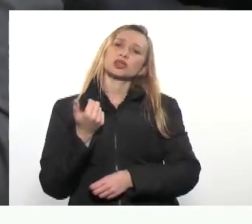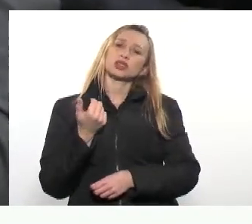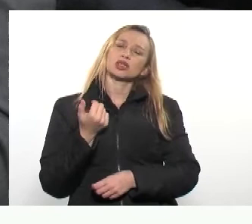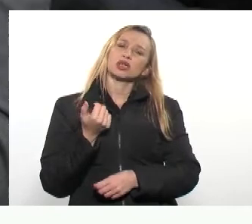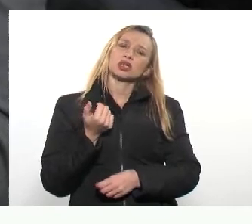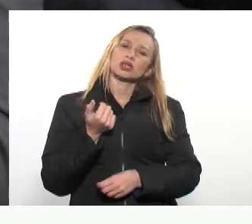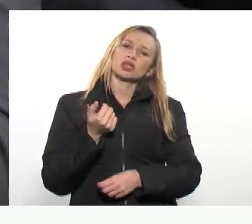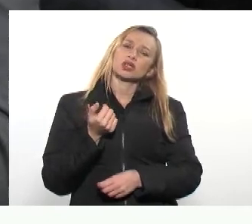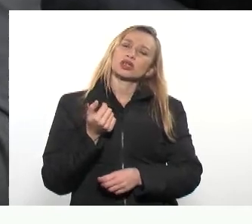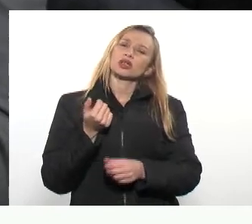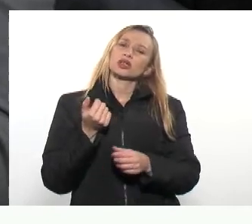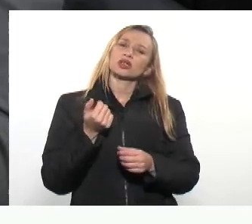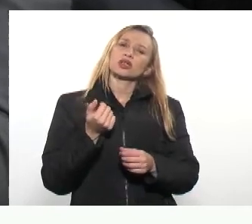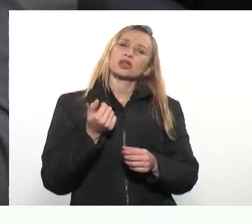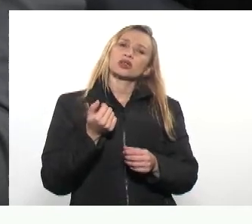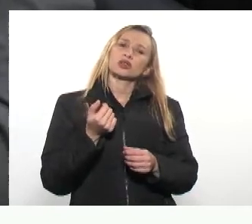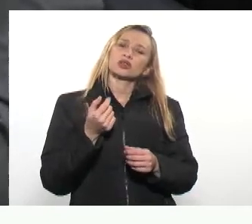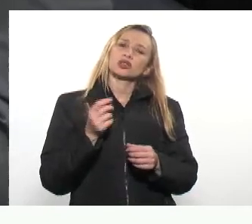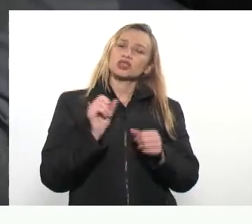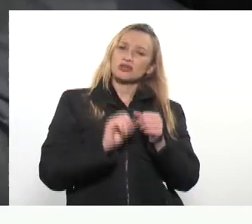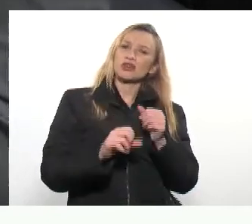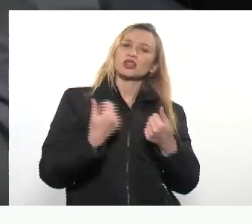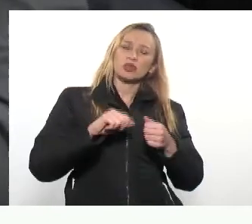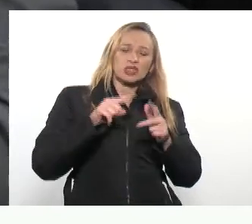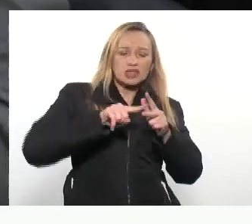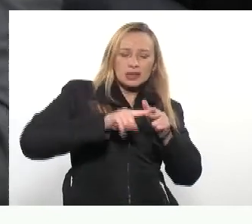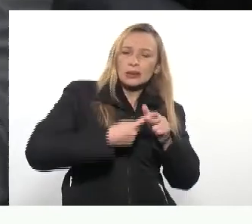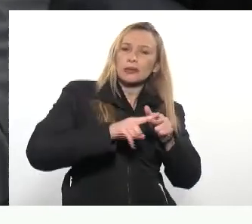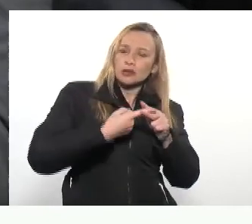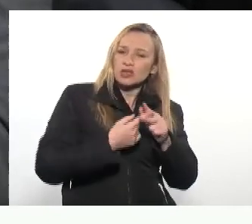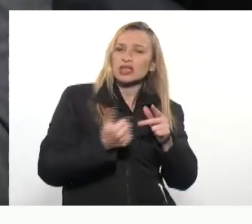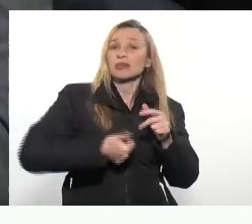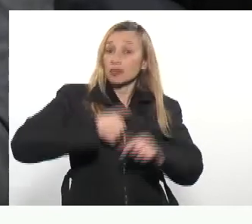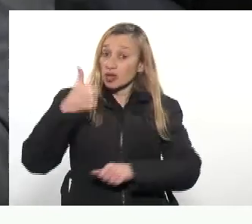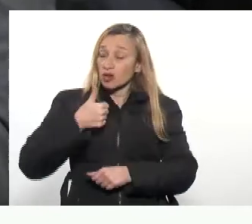melhorar, né? E isso acho que vale para a vida, né? Sempre é possível melhorar,